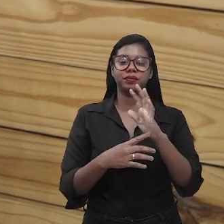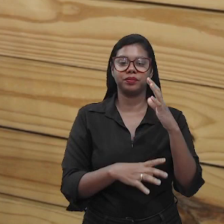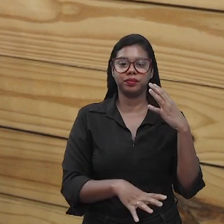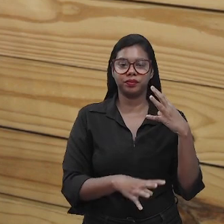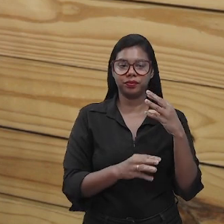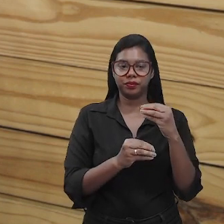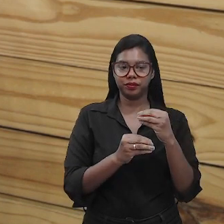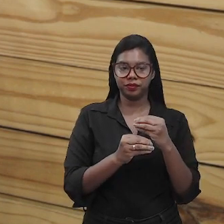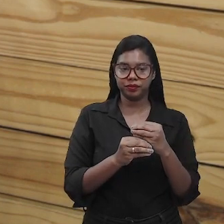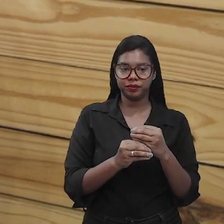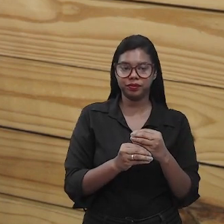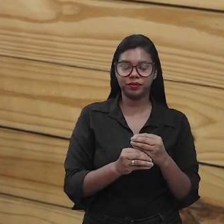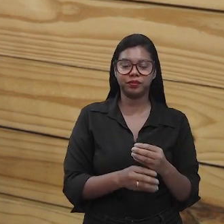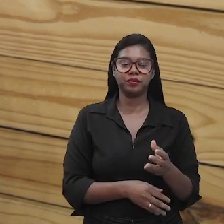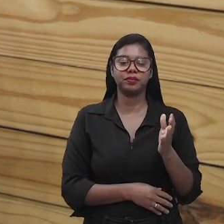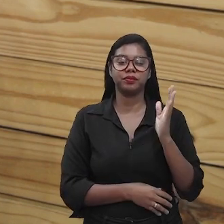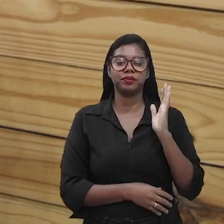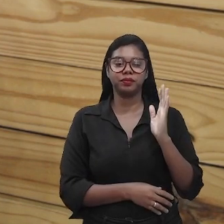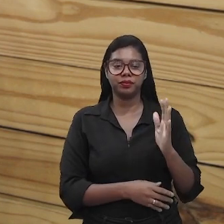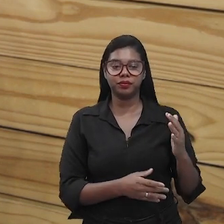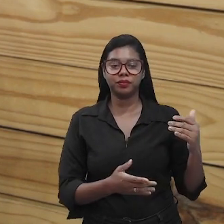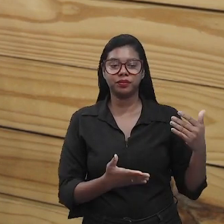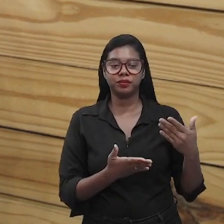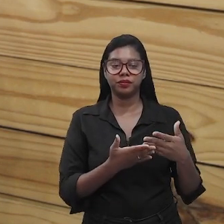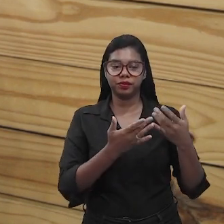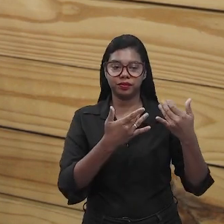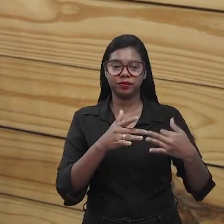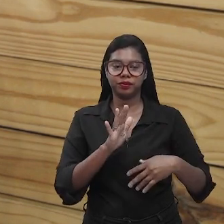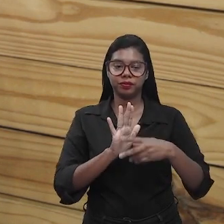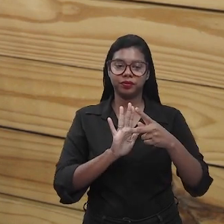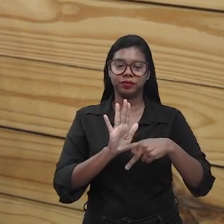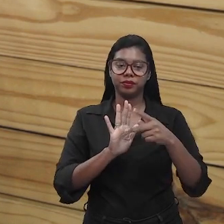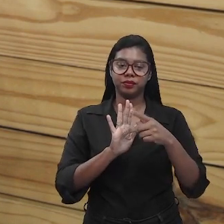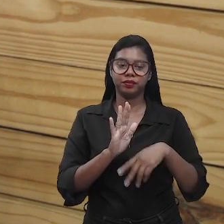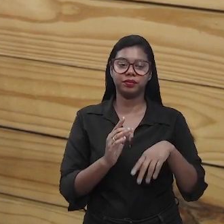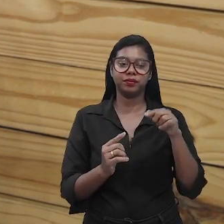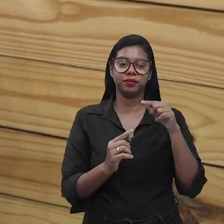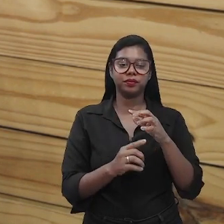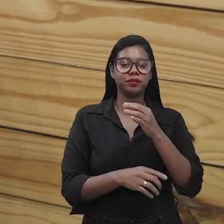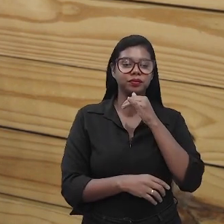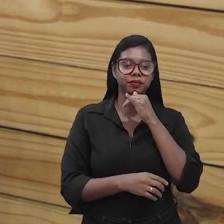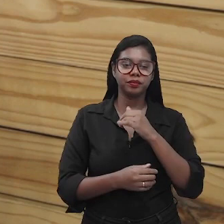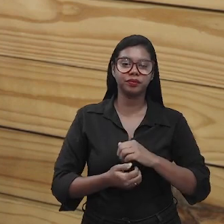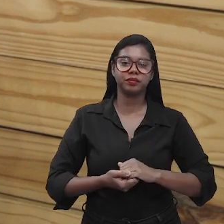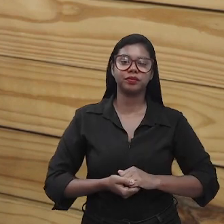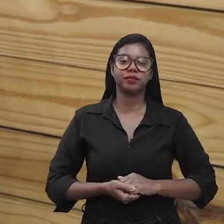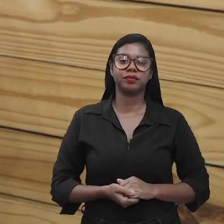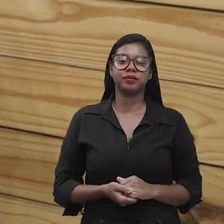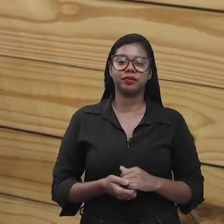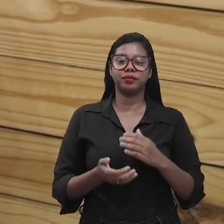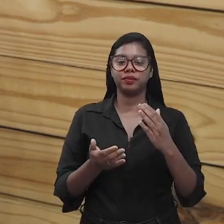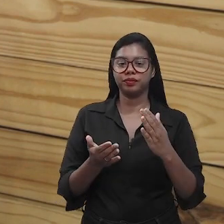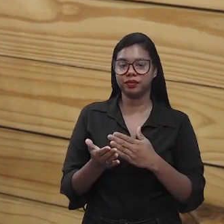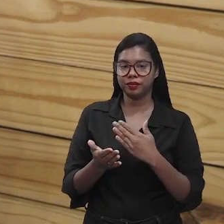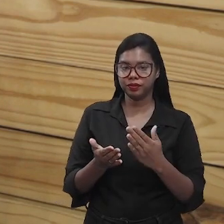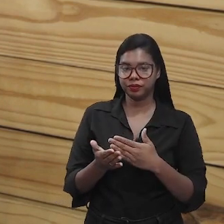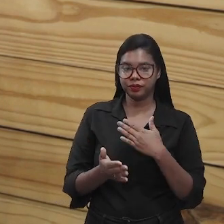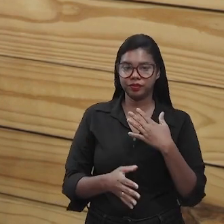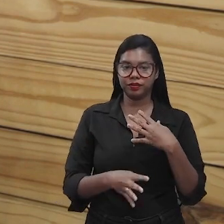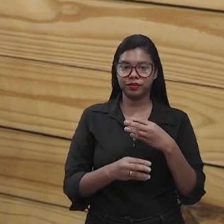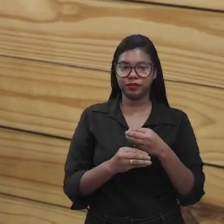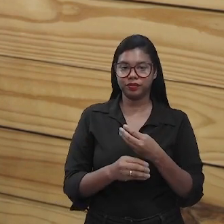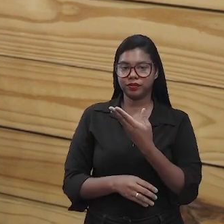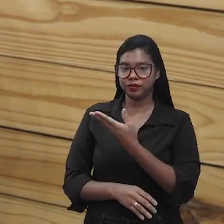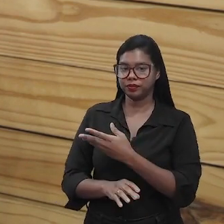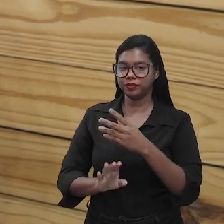já na época em que eu estava fazendo o projeto do livro. Então, por exemplo, quando eu submeti o livro a um projeto, ele foi